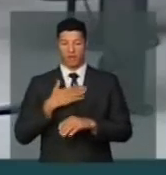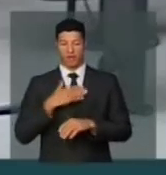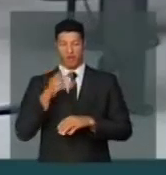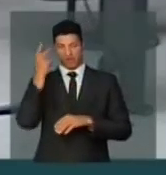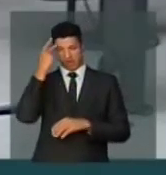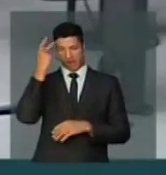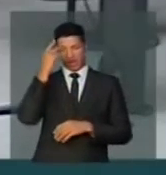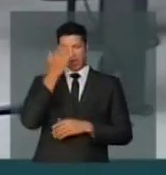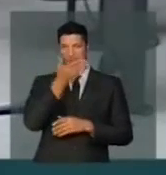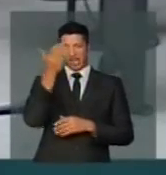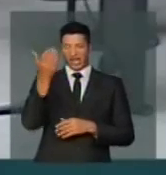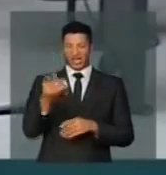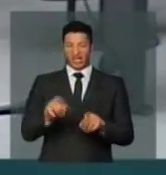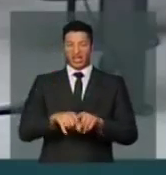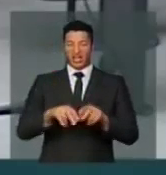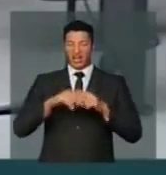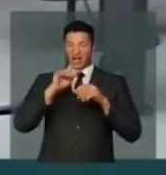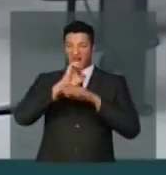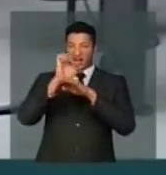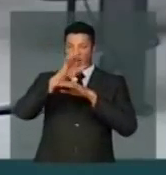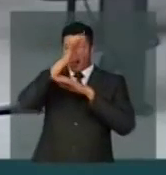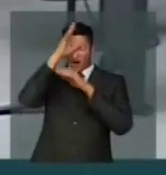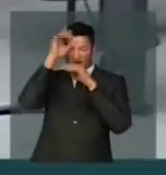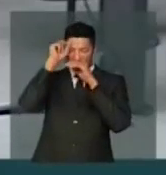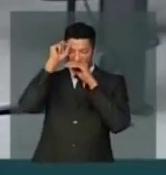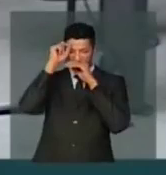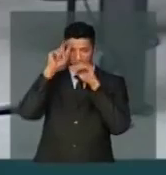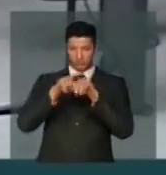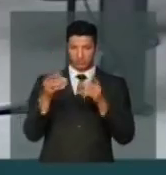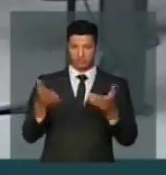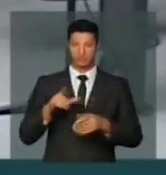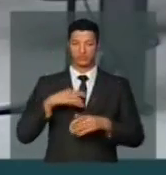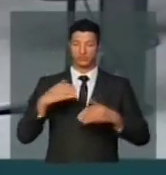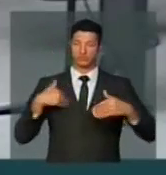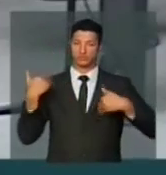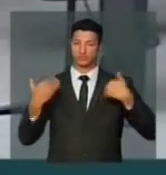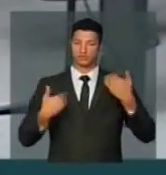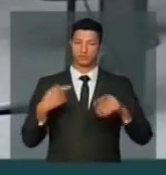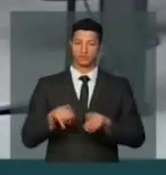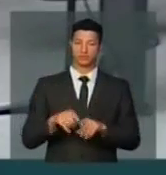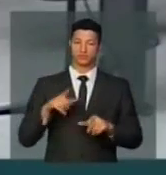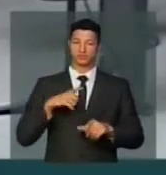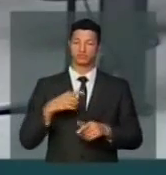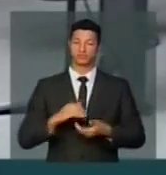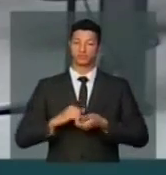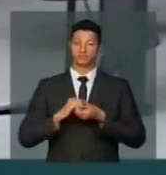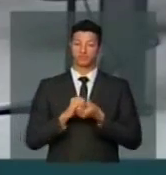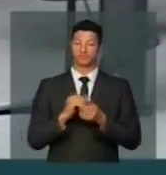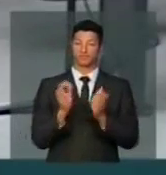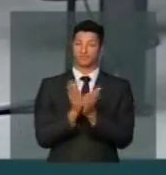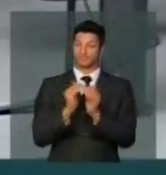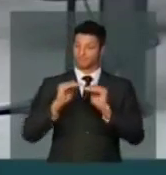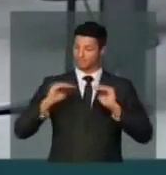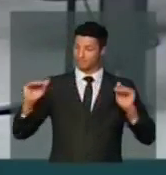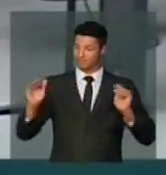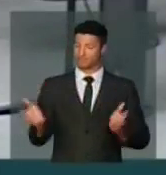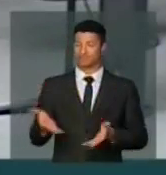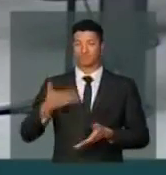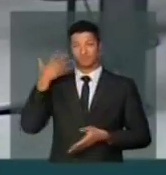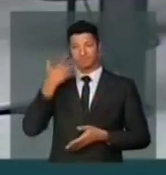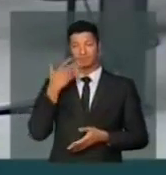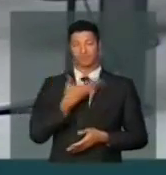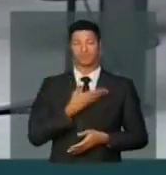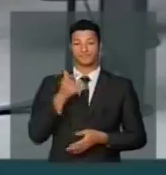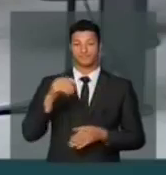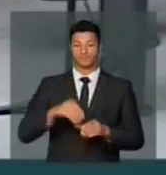São Paulo, Vossa Excelência pelo seu estado do Amazonas, e agora tenho a alegria de tê-lo como companheiro de bancada, tê-lo como amigo